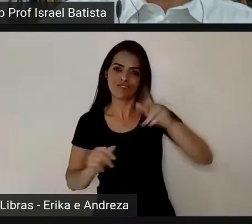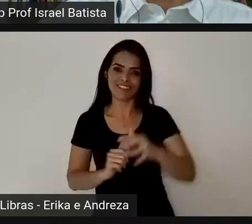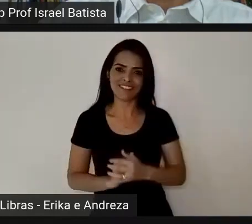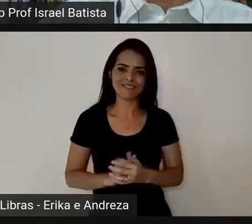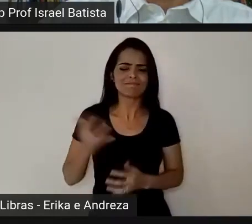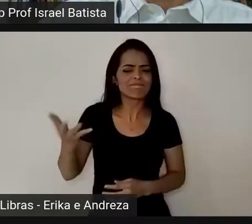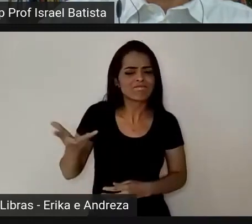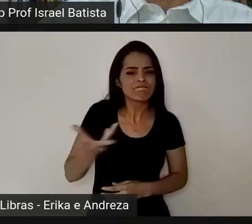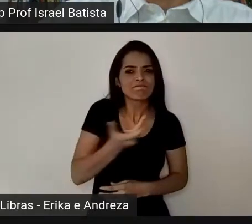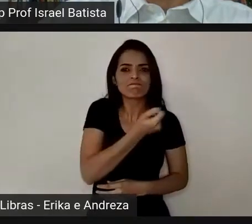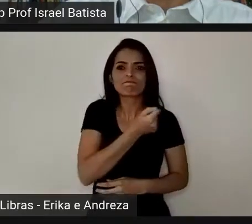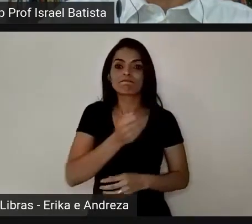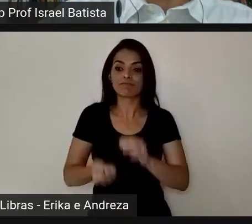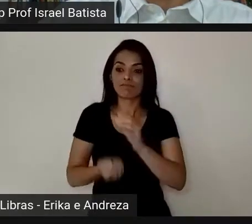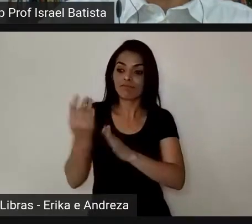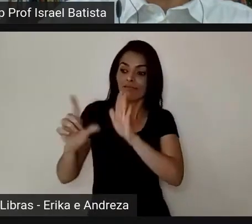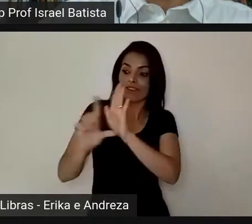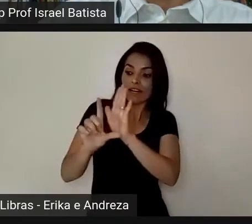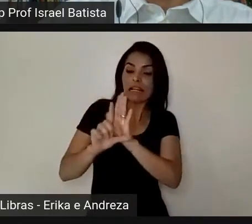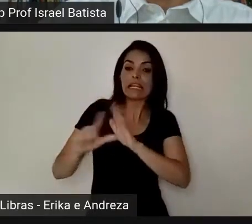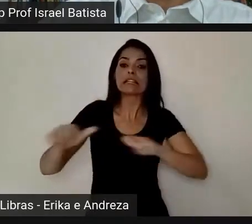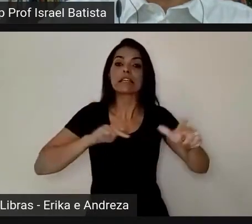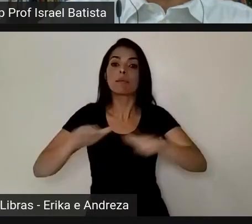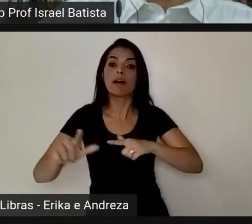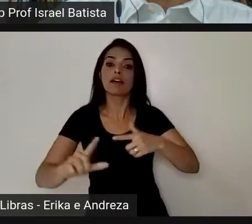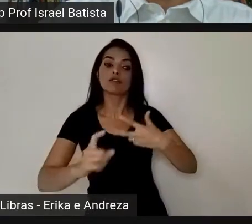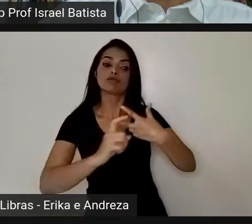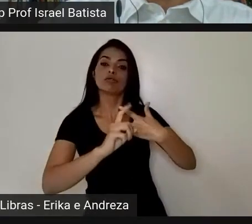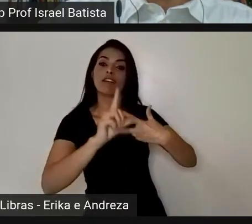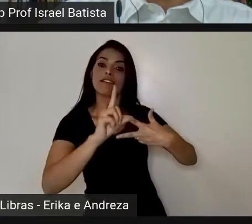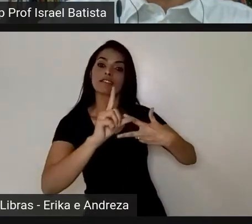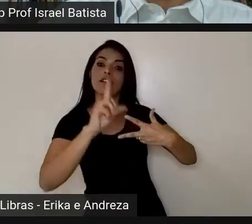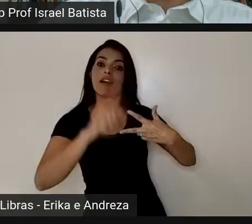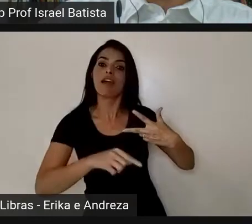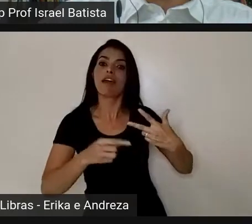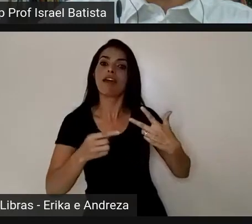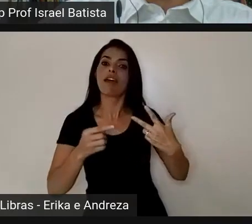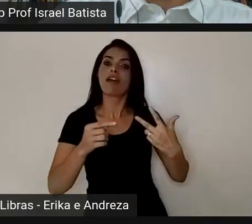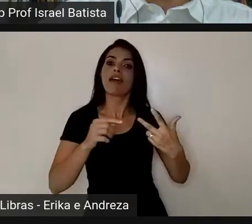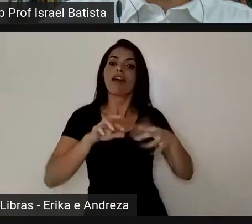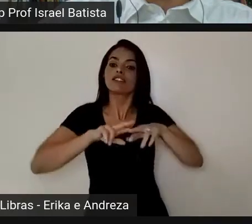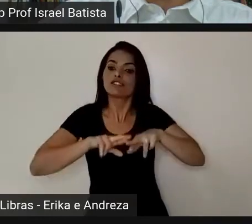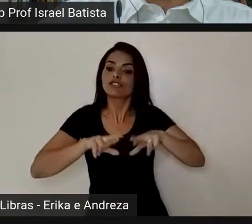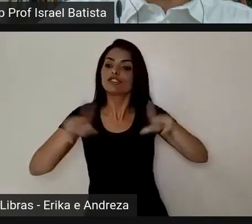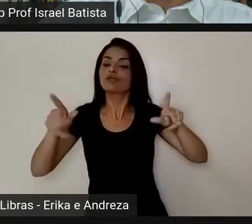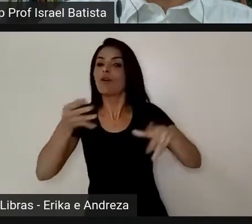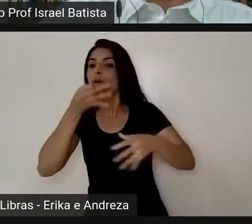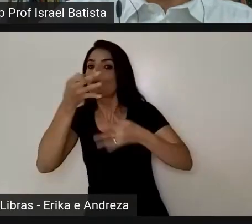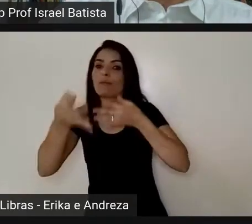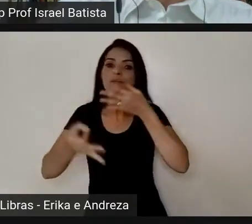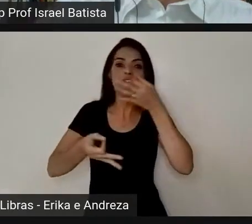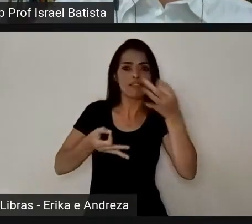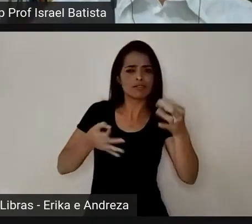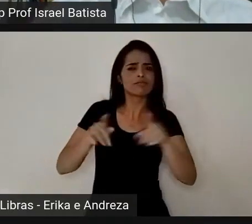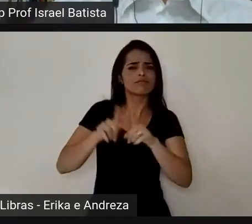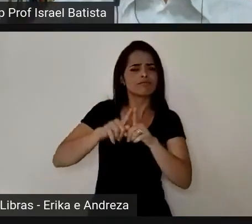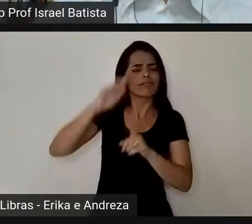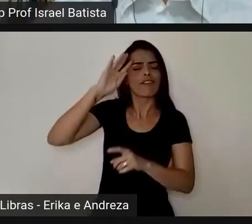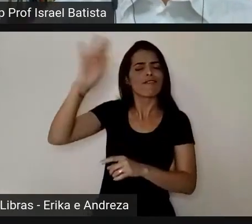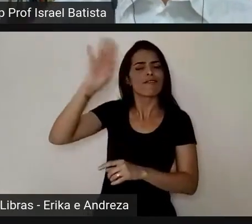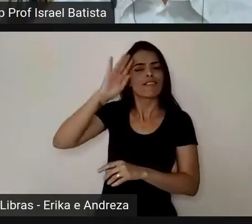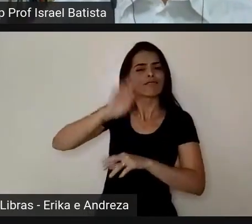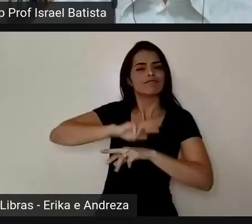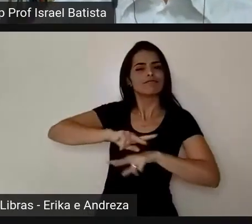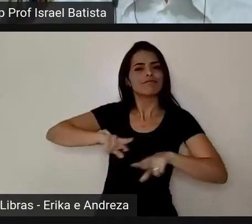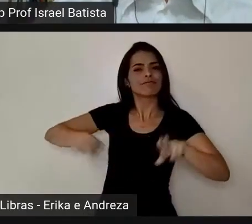legislação e da atividade do parlamento é justamente a dialética, a oitiva de pontos de vista diferentes, a reflexão sobre diferentes pontos de